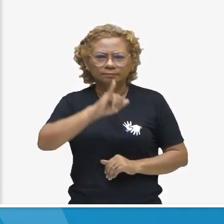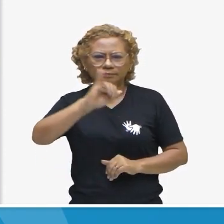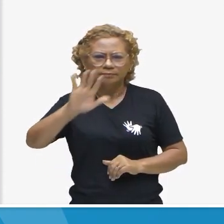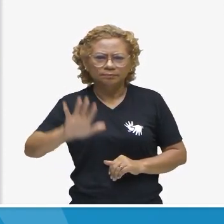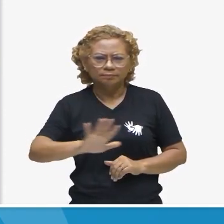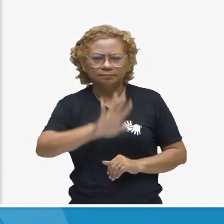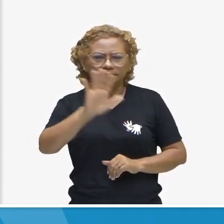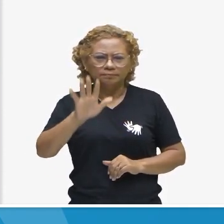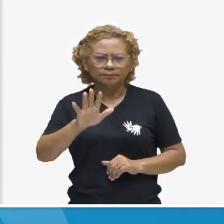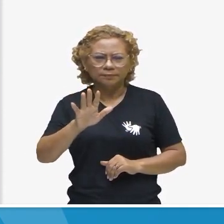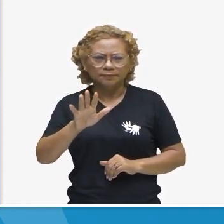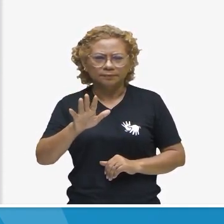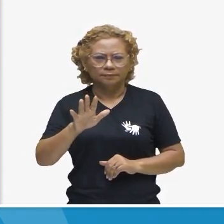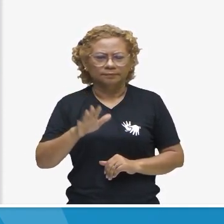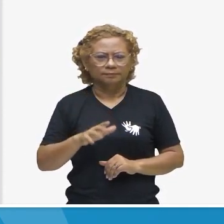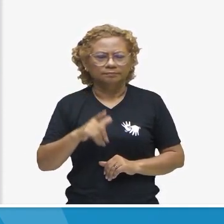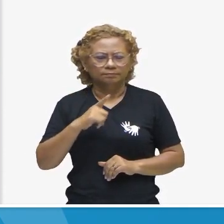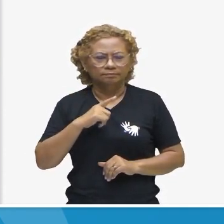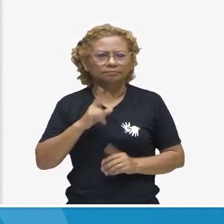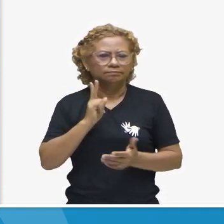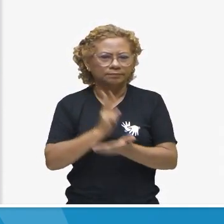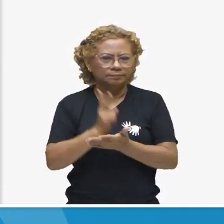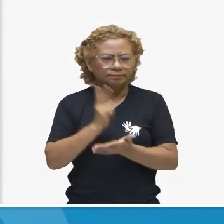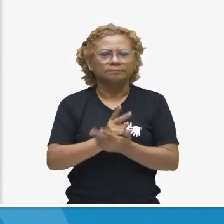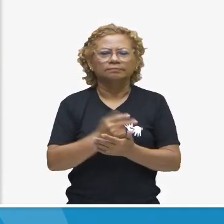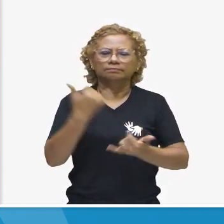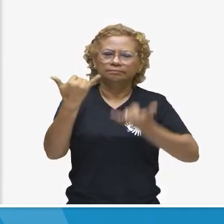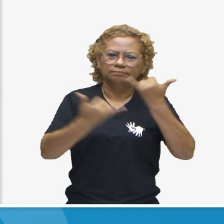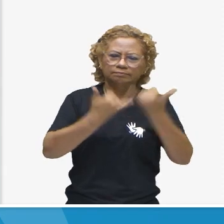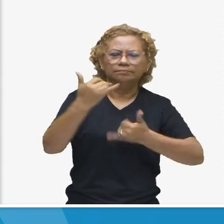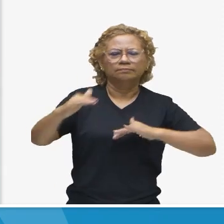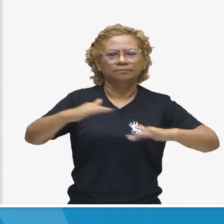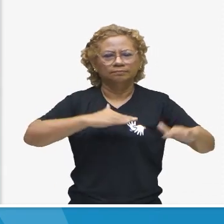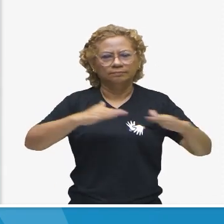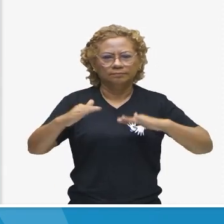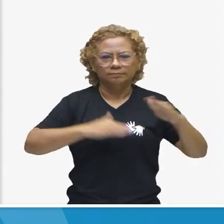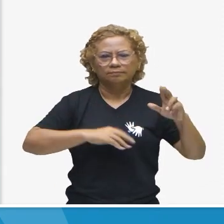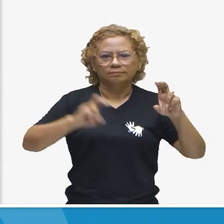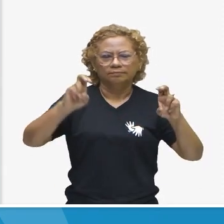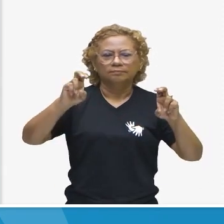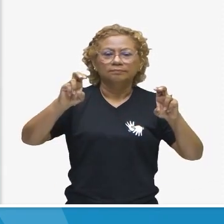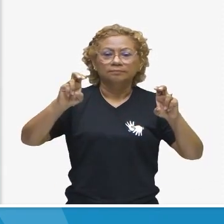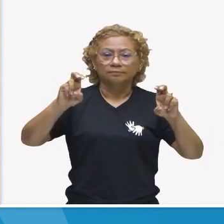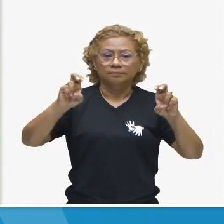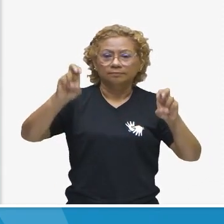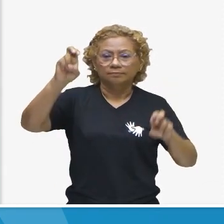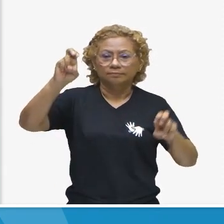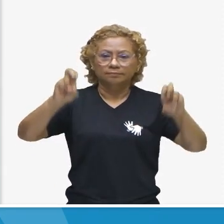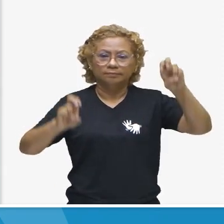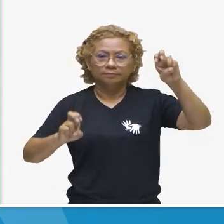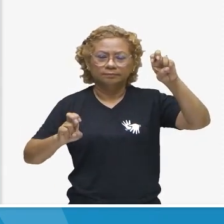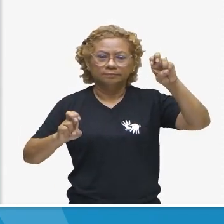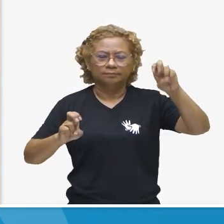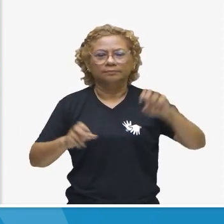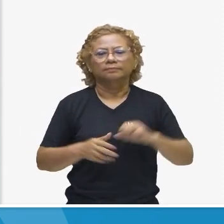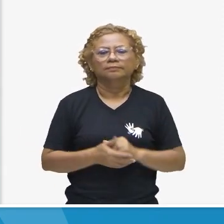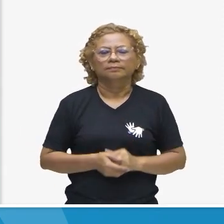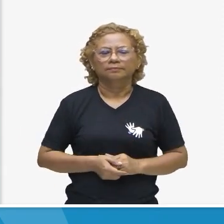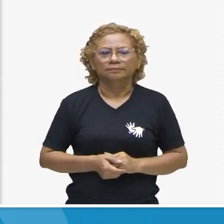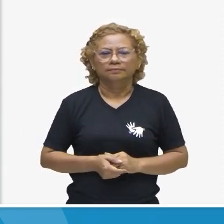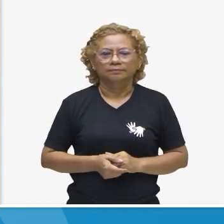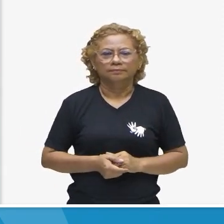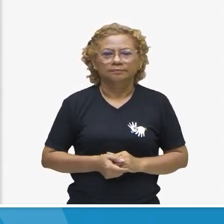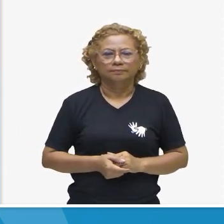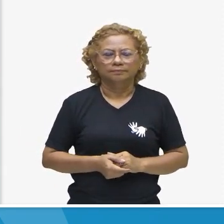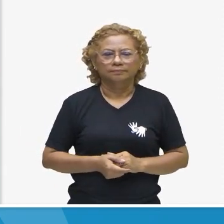formada toda vez que essa gangorra, né, quando os integrantes dessa gangorra, na